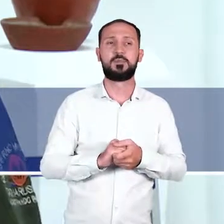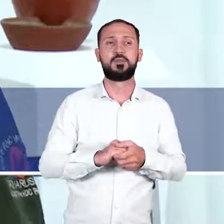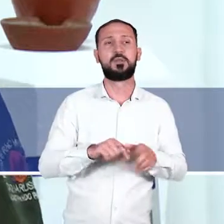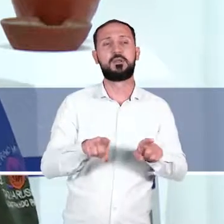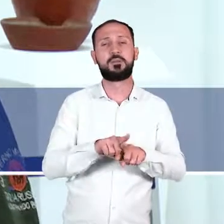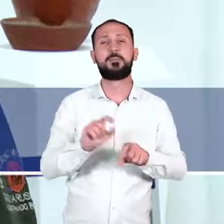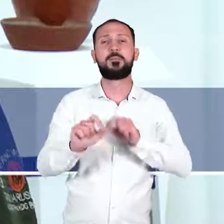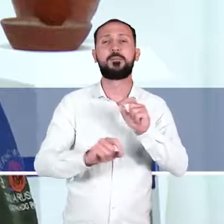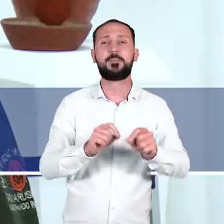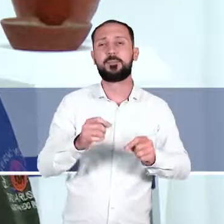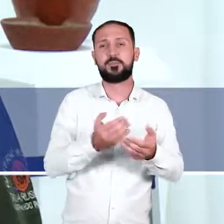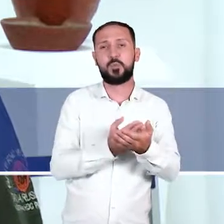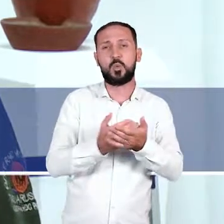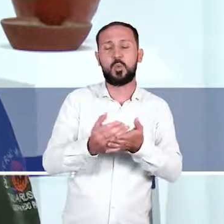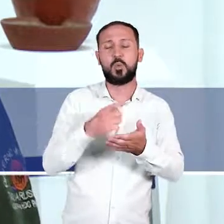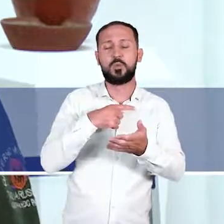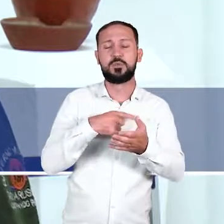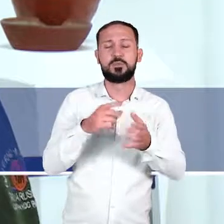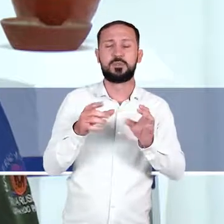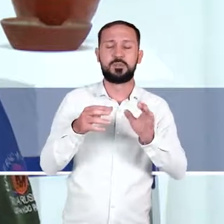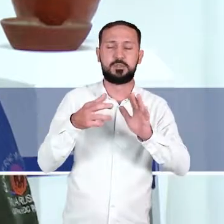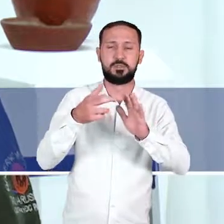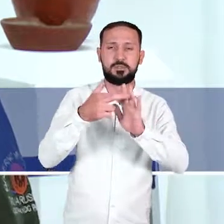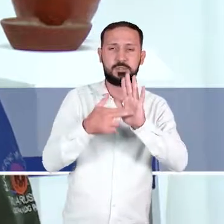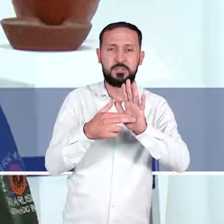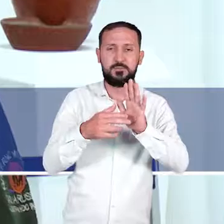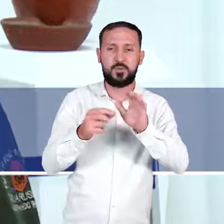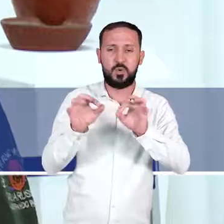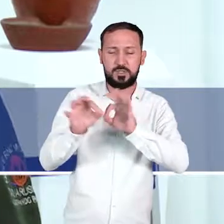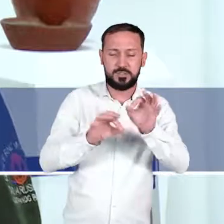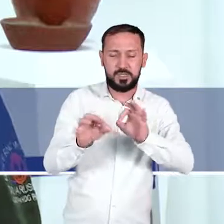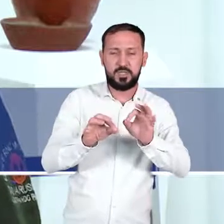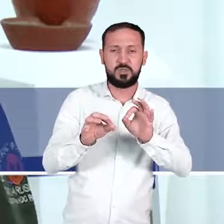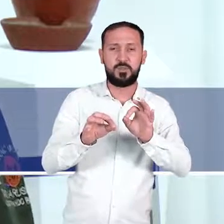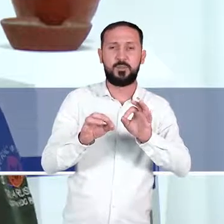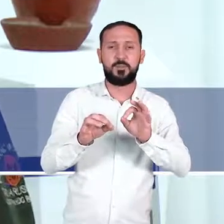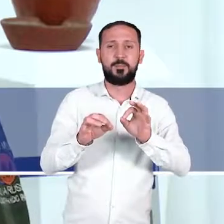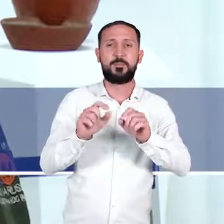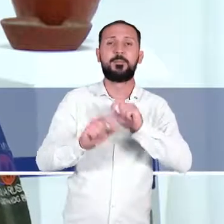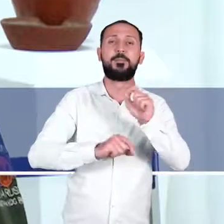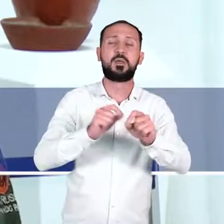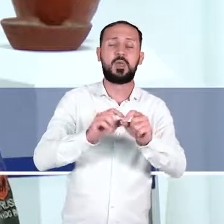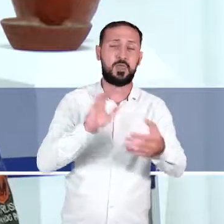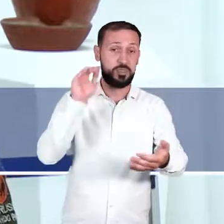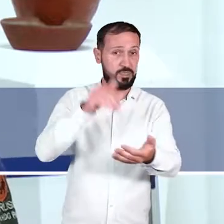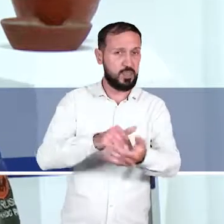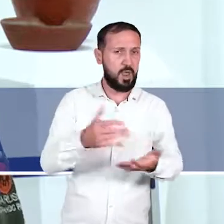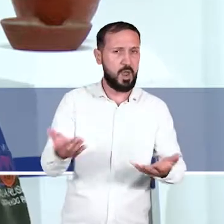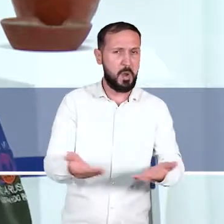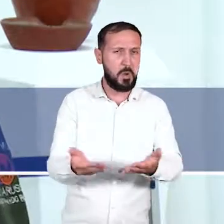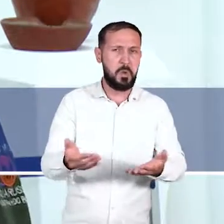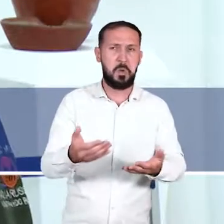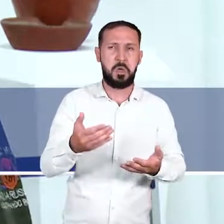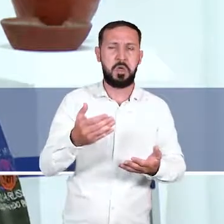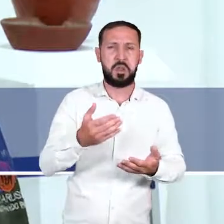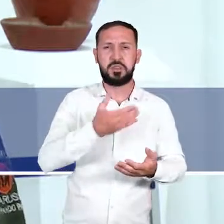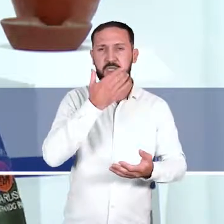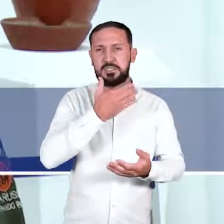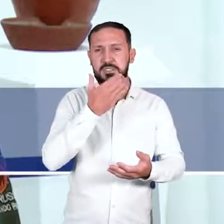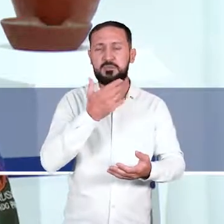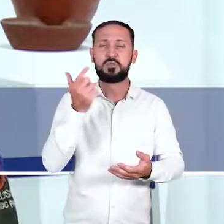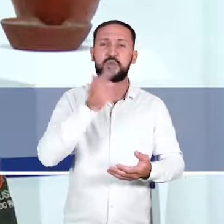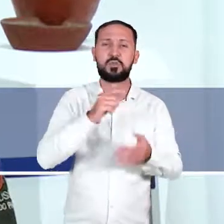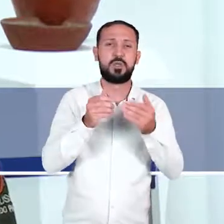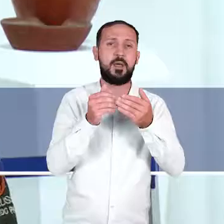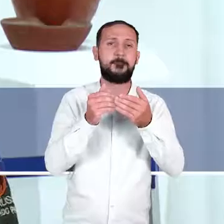ideia. E também já estamos com uma minuta pronta de uma portaria para que até o fim desse ano ou início do próximo ano a gente já